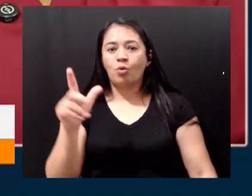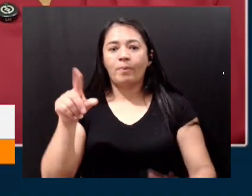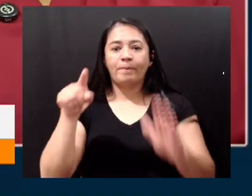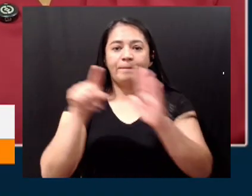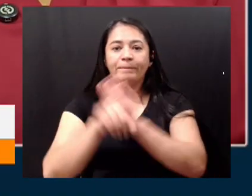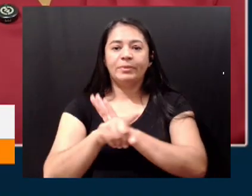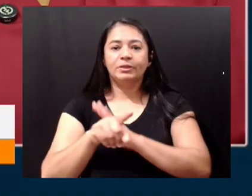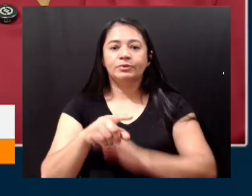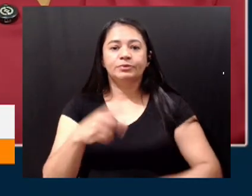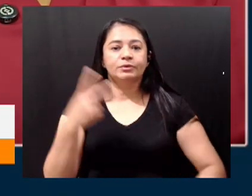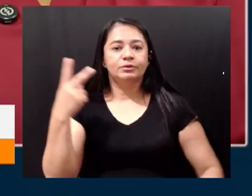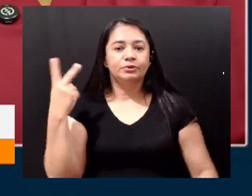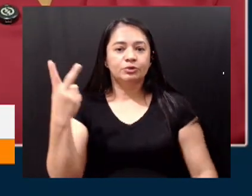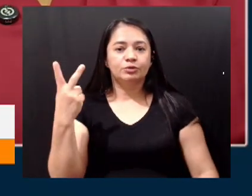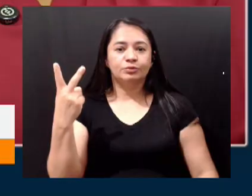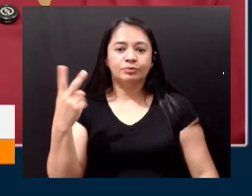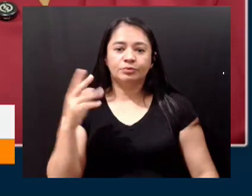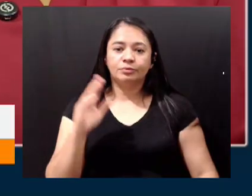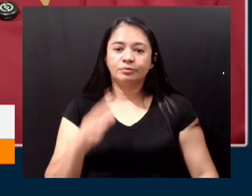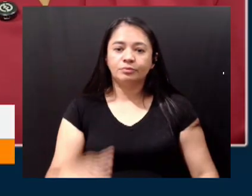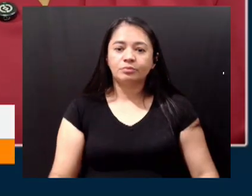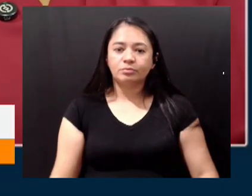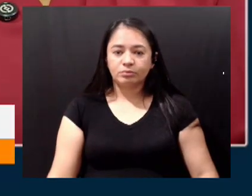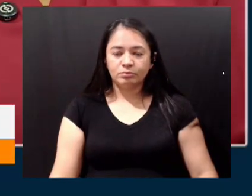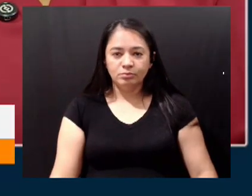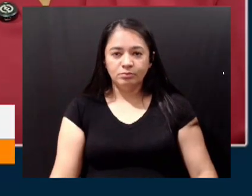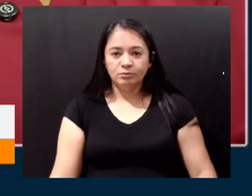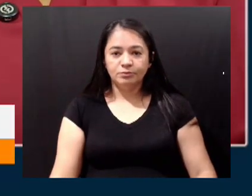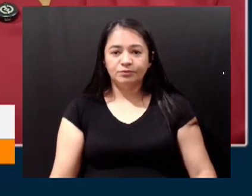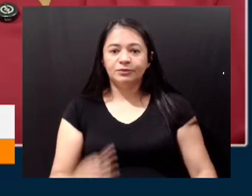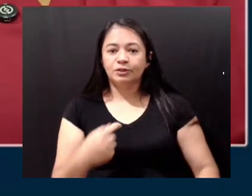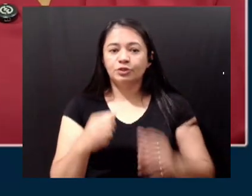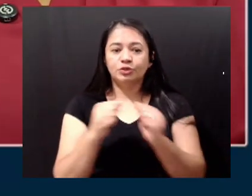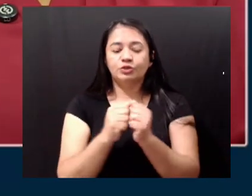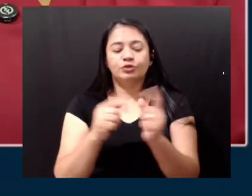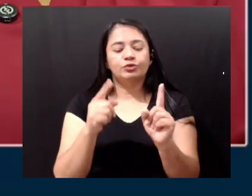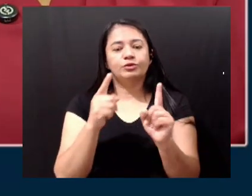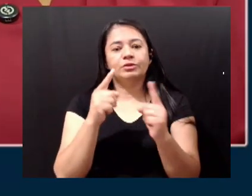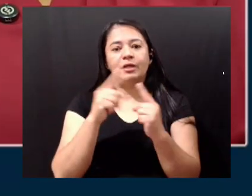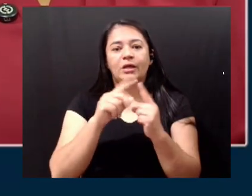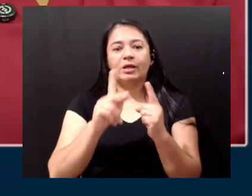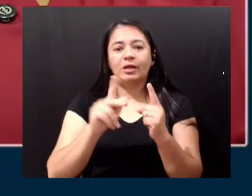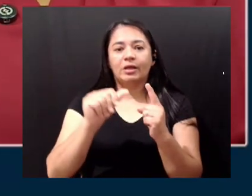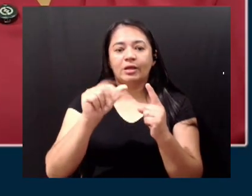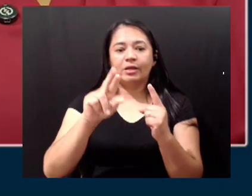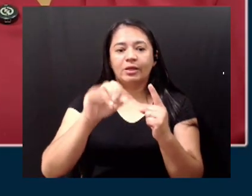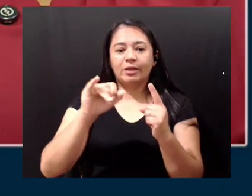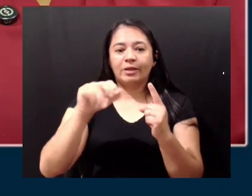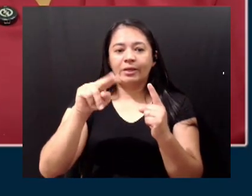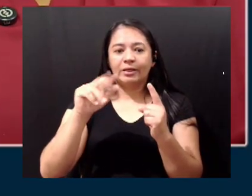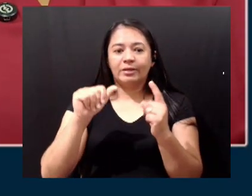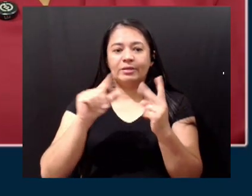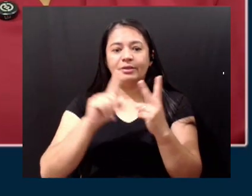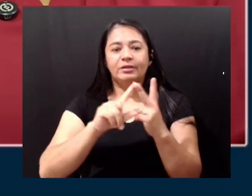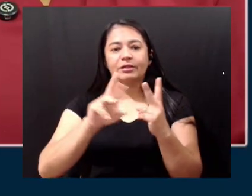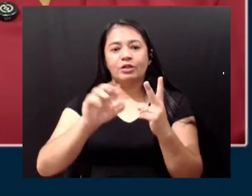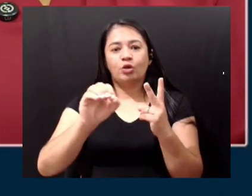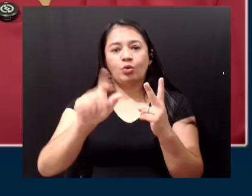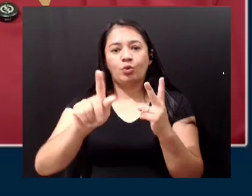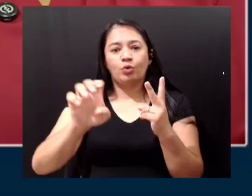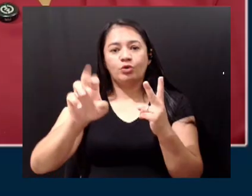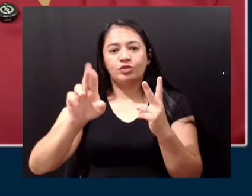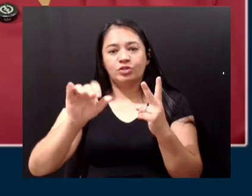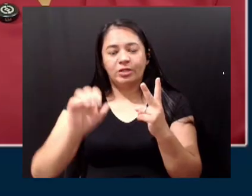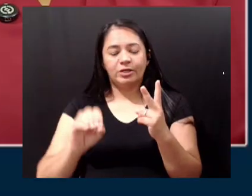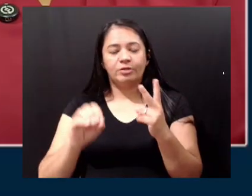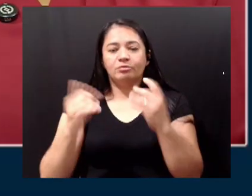as considerações finais. A gente está aqui com a doutora Karina, o Rogério, né, farmacêutico, trazendo para a gente informações